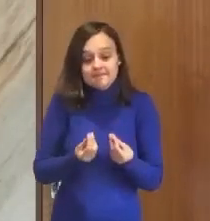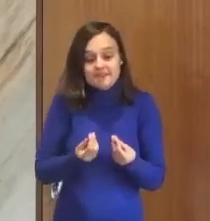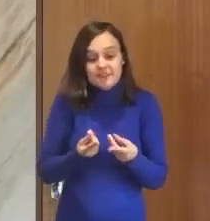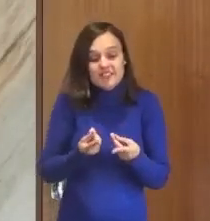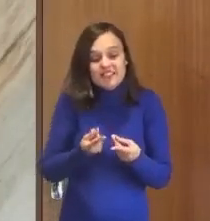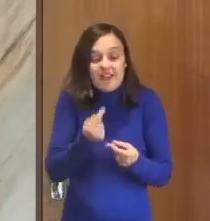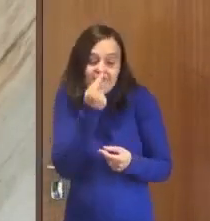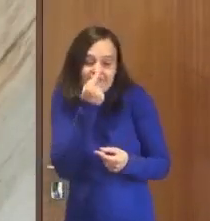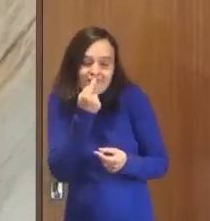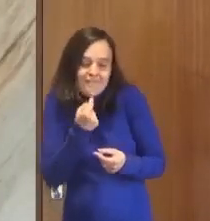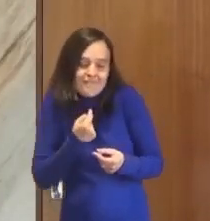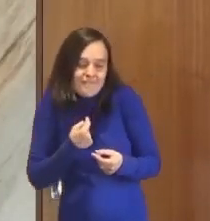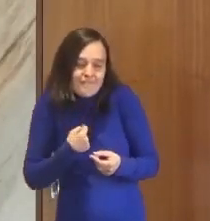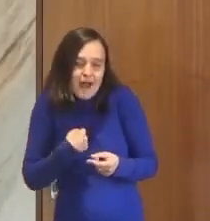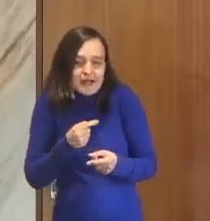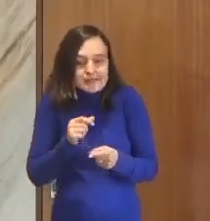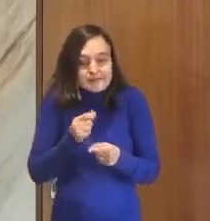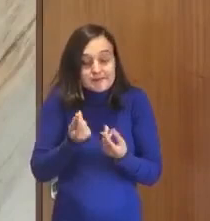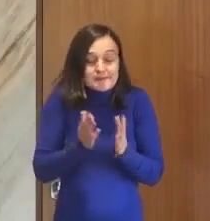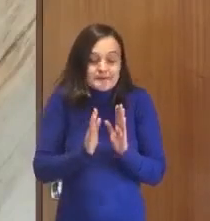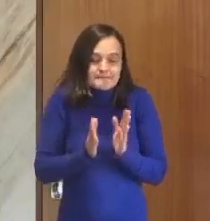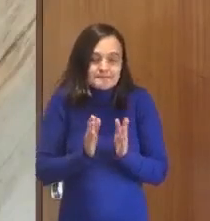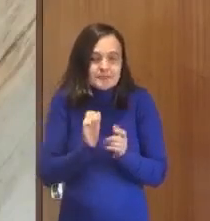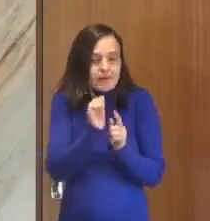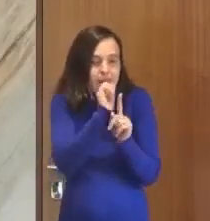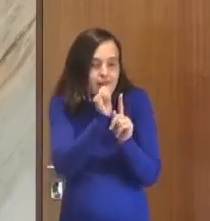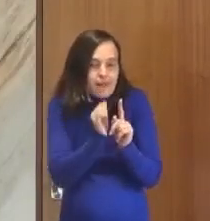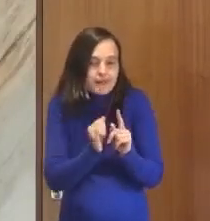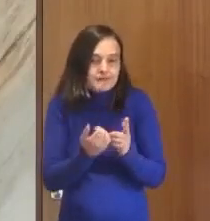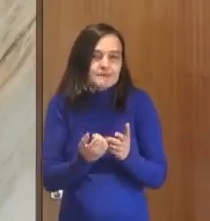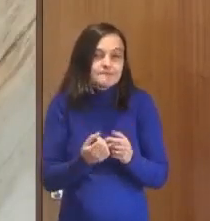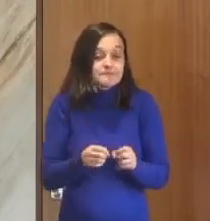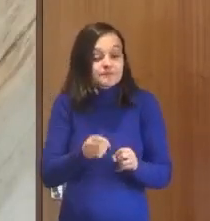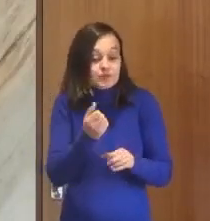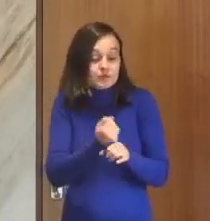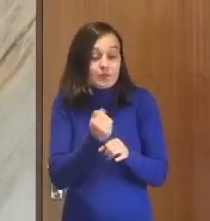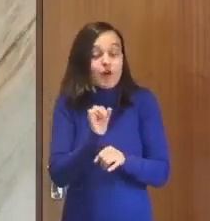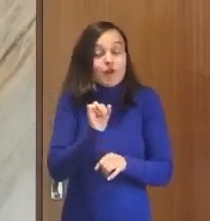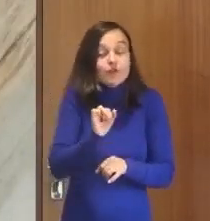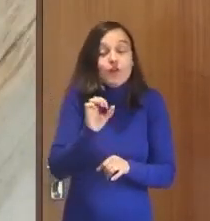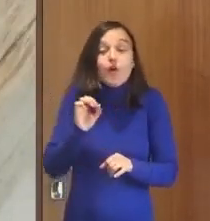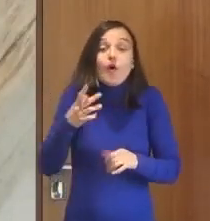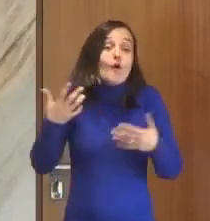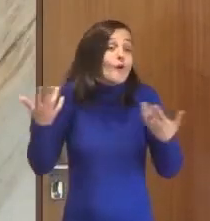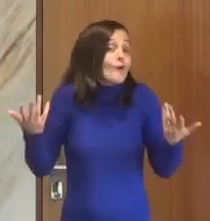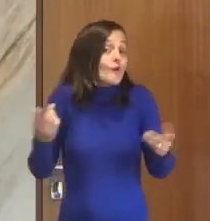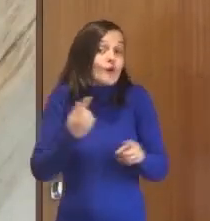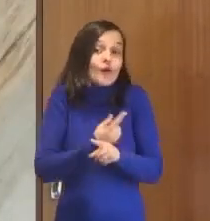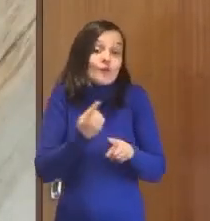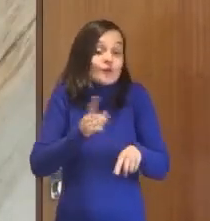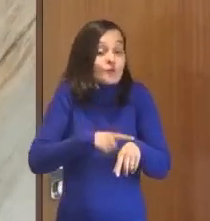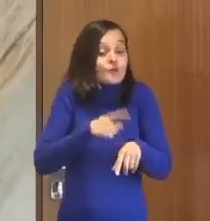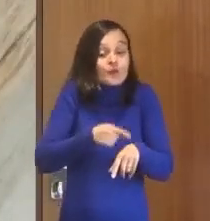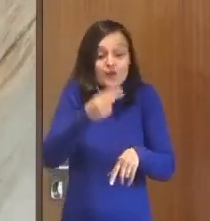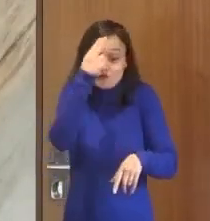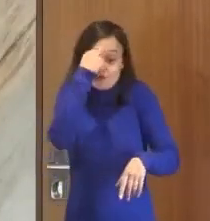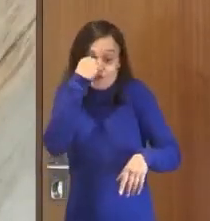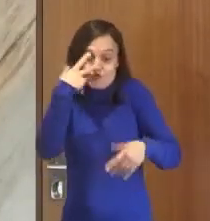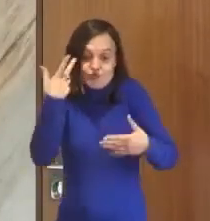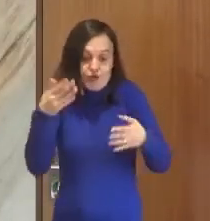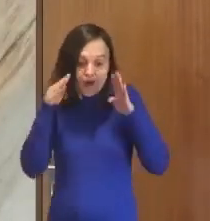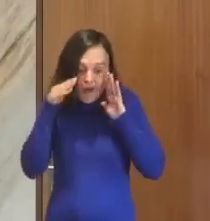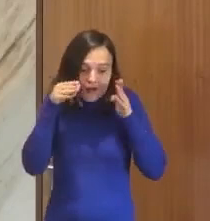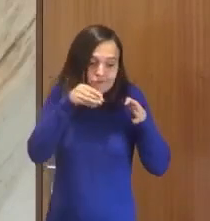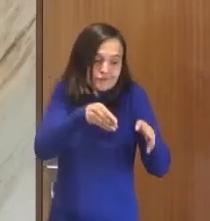limalhas que ficaram por limpar na sua obra, ou talvez porque o próprio momento histórico não estivesse tão